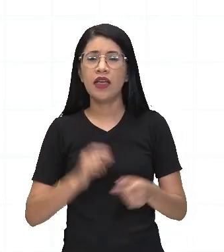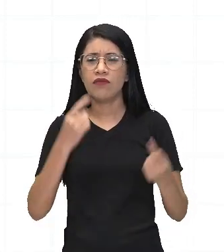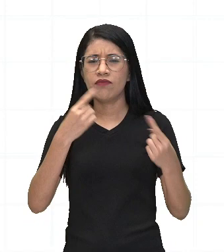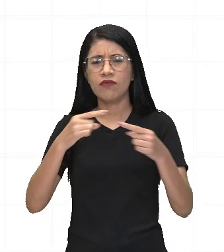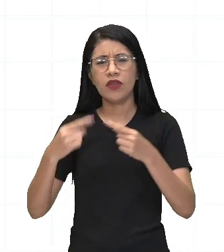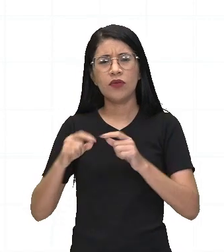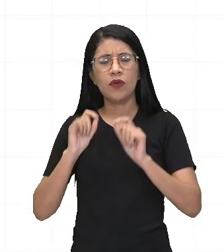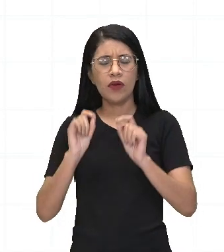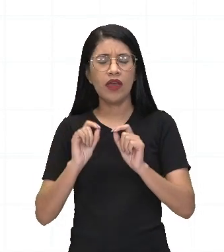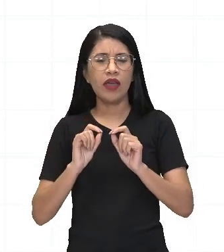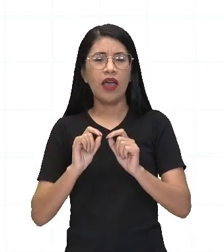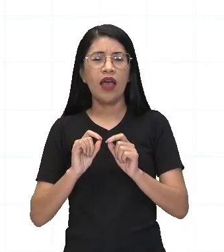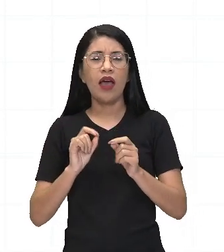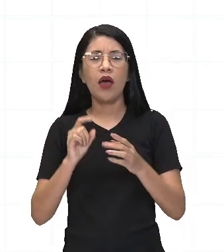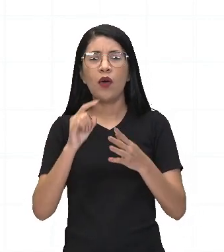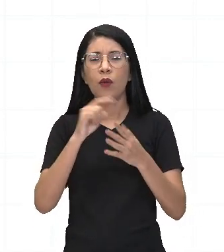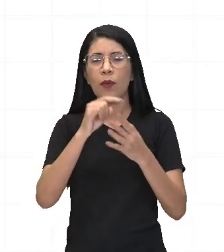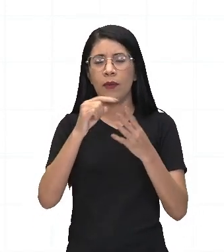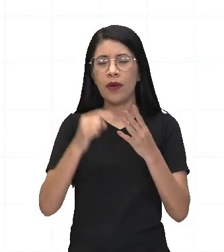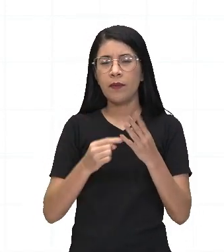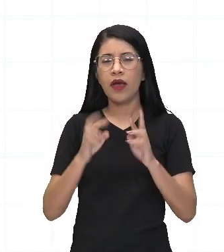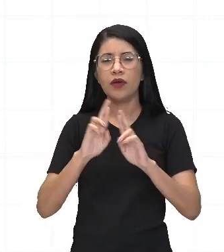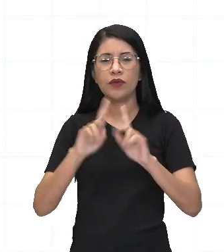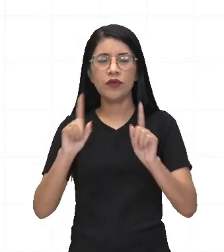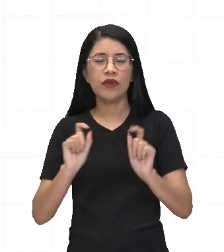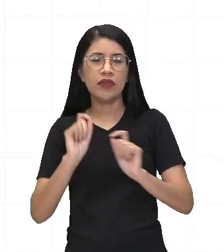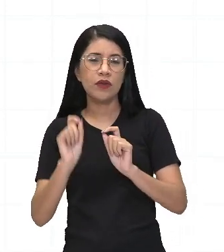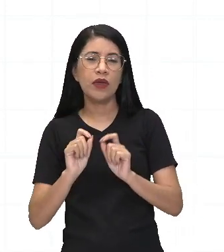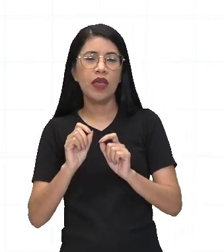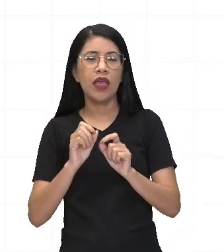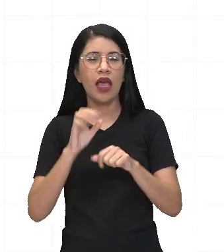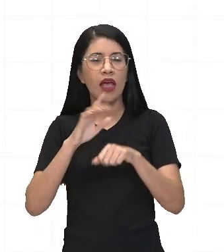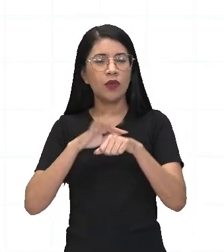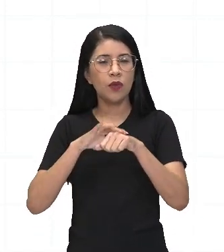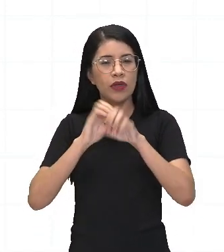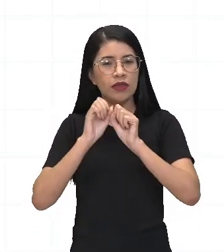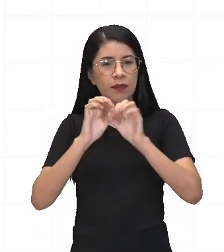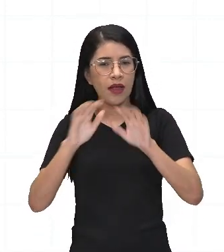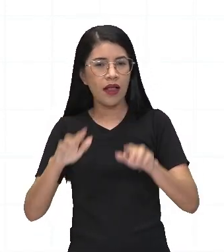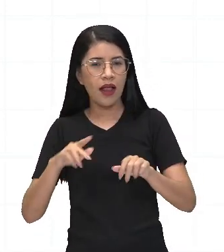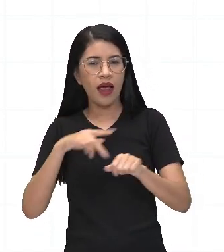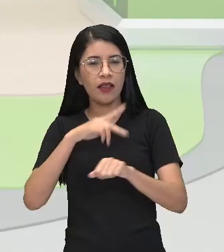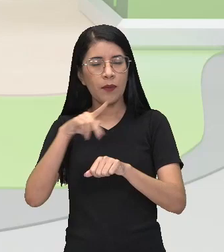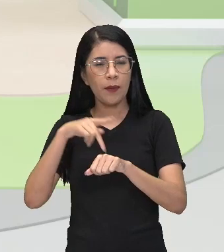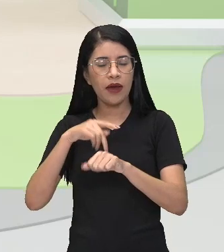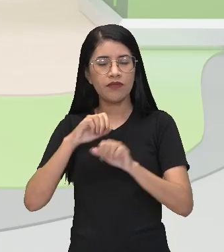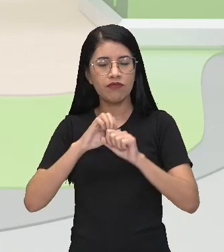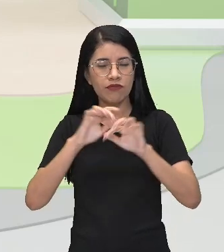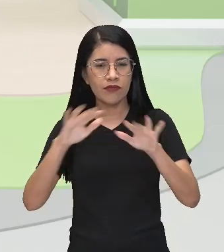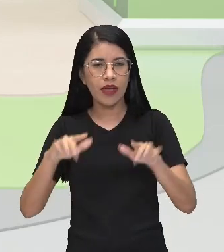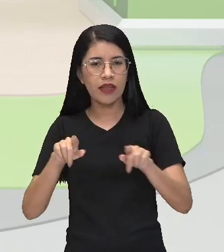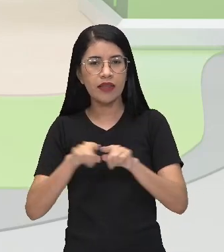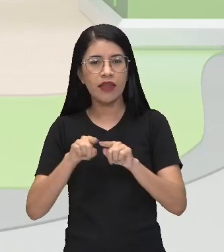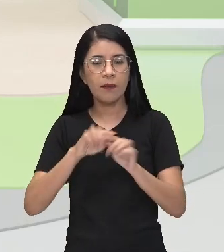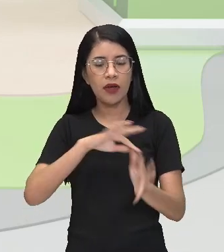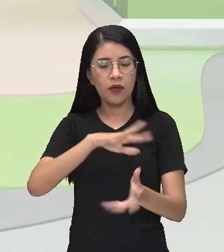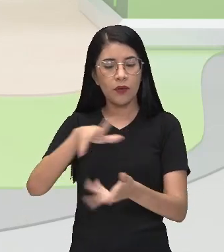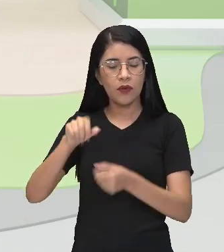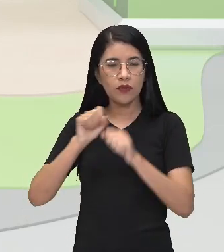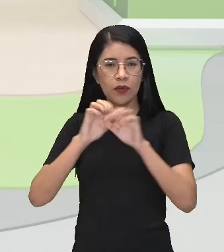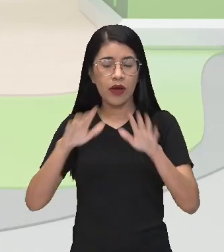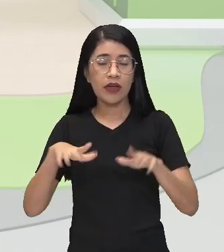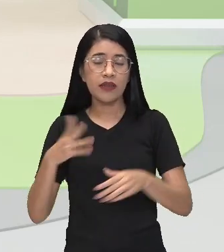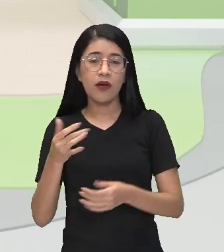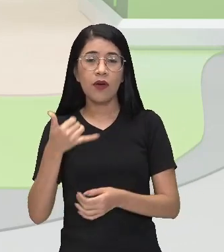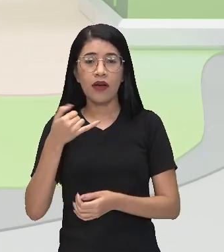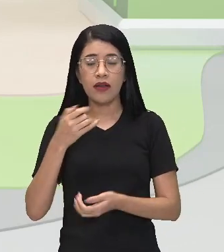pouco a diferenciação de surtos, epidemias e pandemias. Então, caderno e caneta